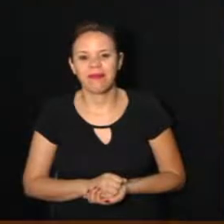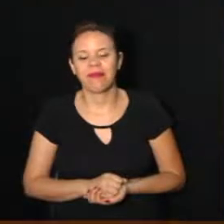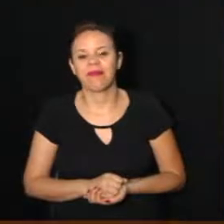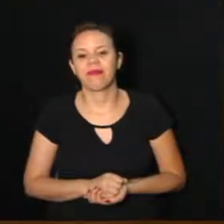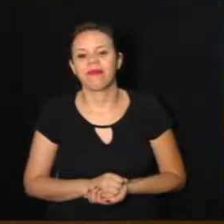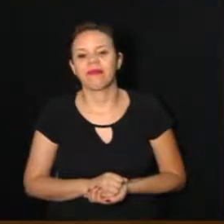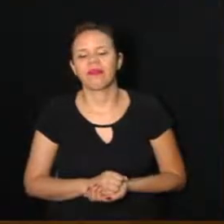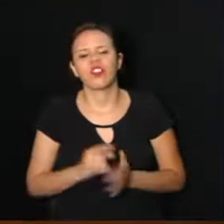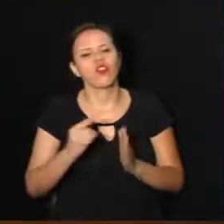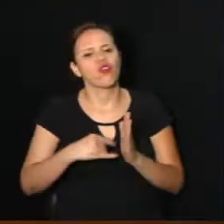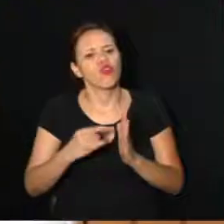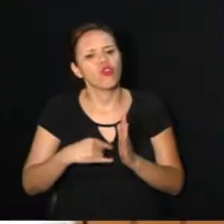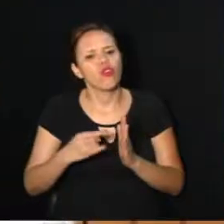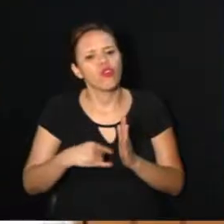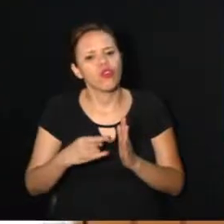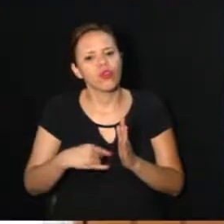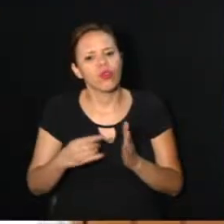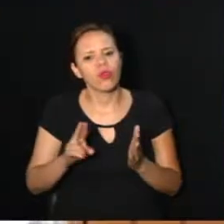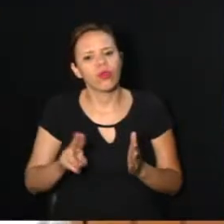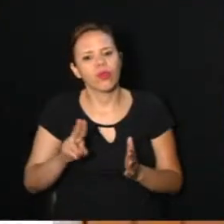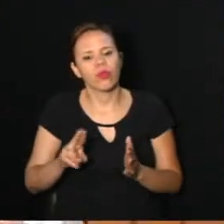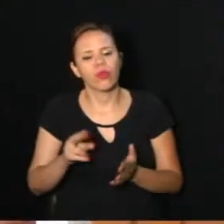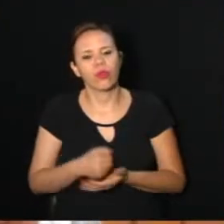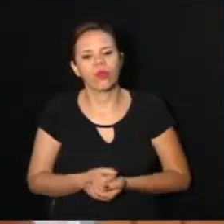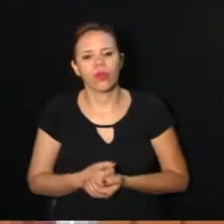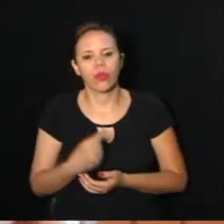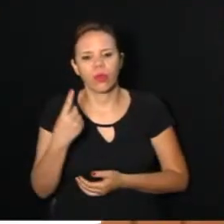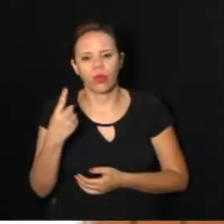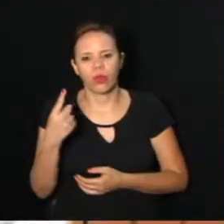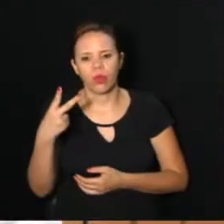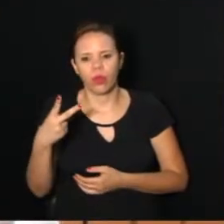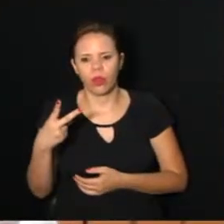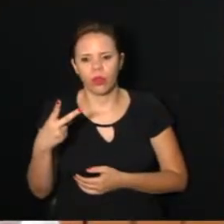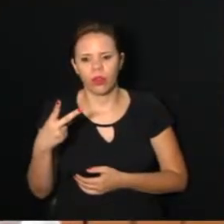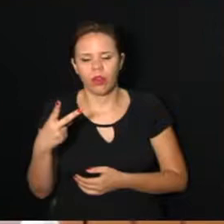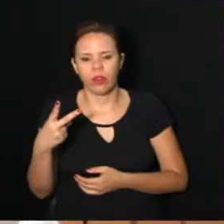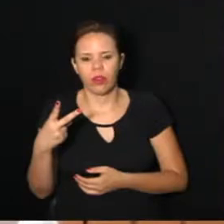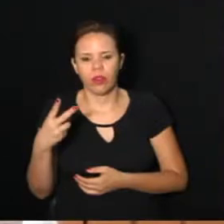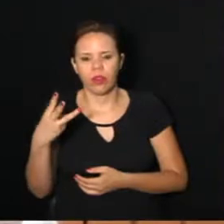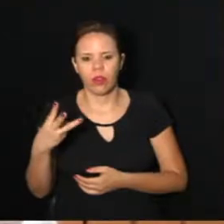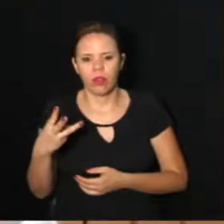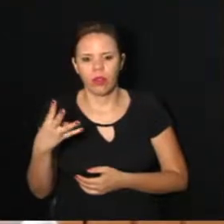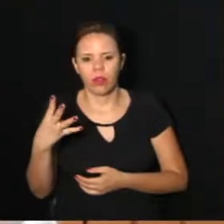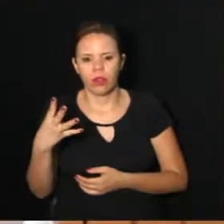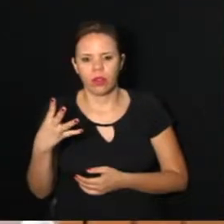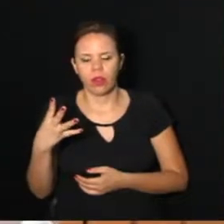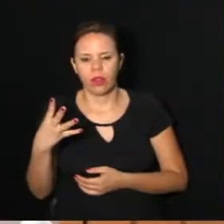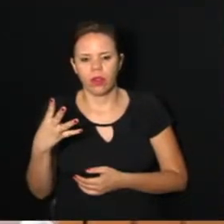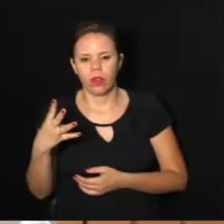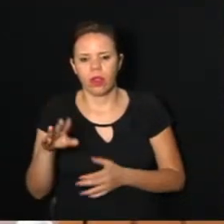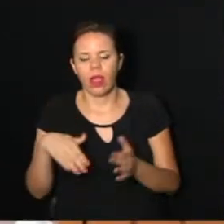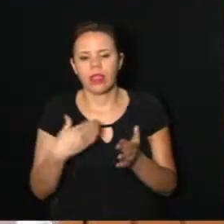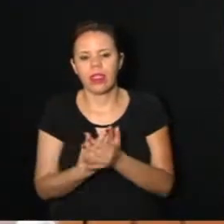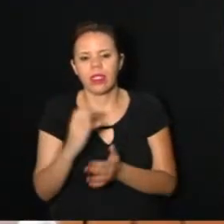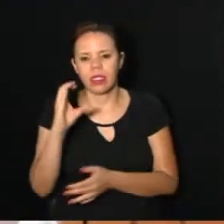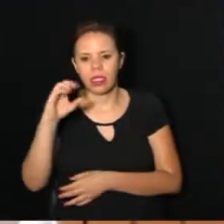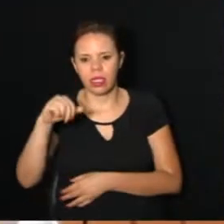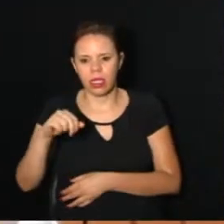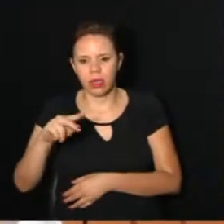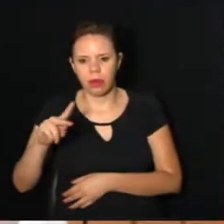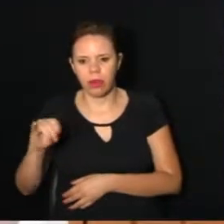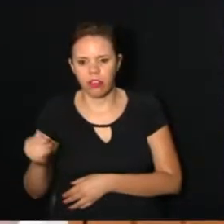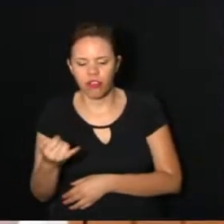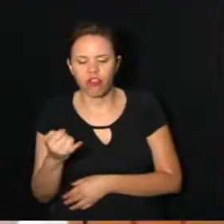Os documentos exigidos para alvará de uso: 1, 2, 3, até CNPJ e